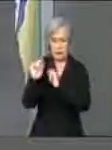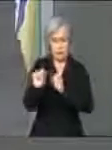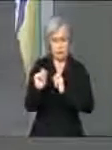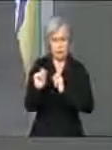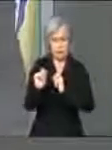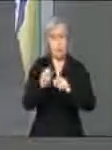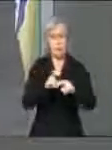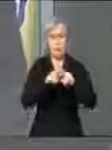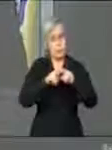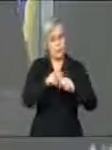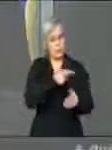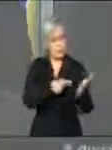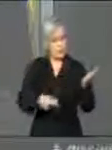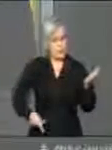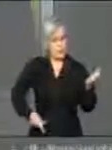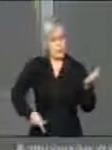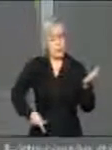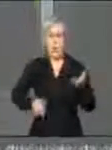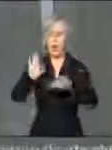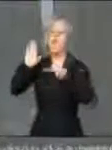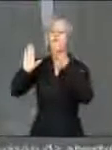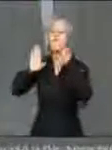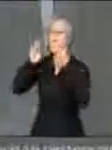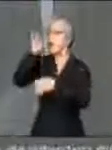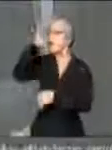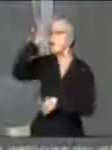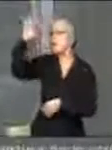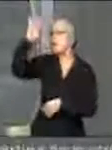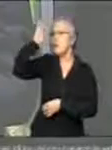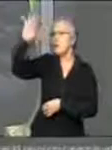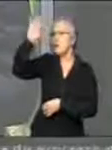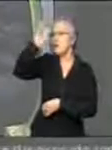que prometeu o sonho e entregou o caos.